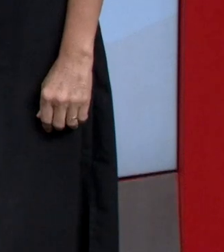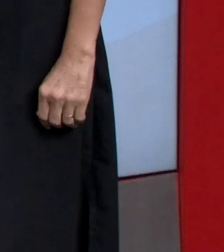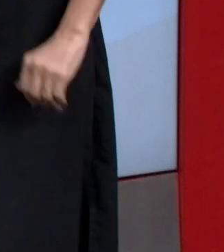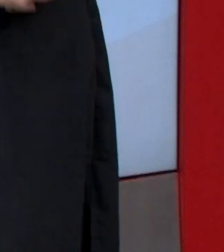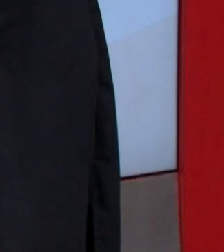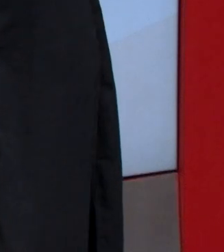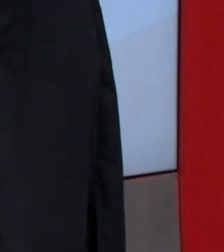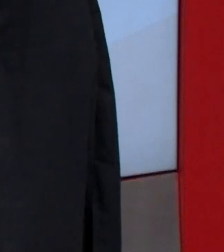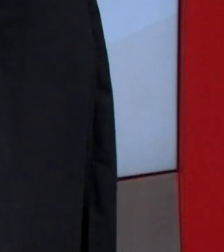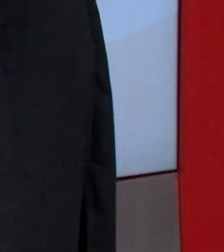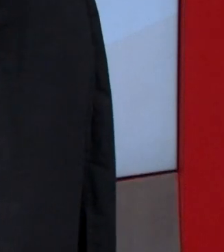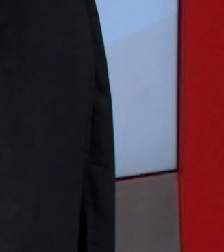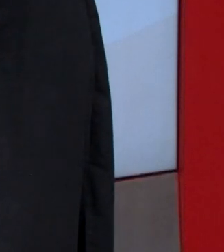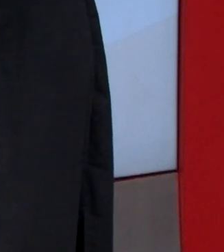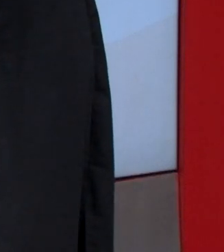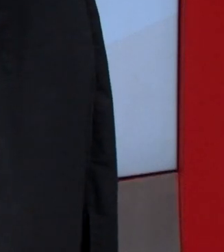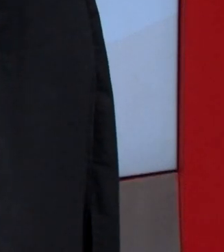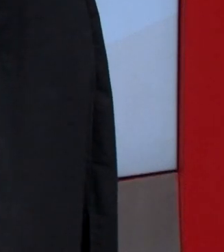eu,